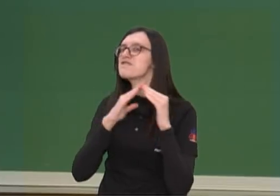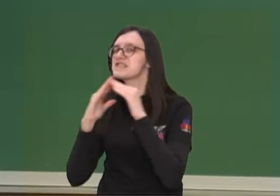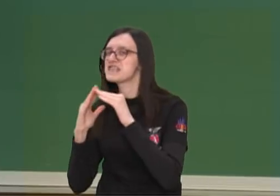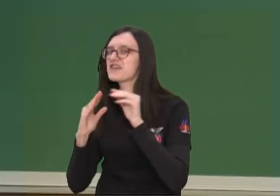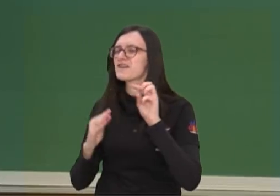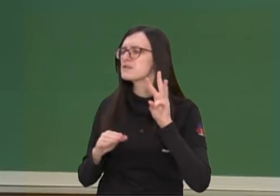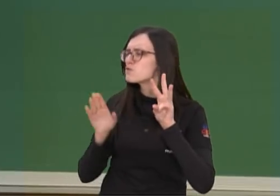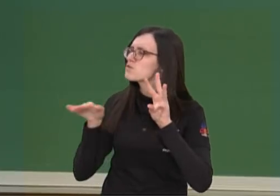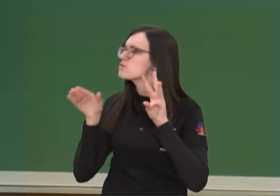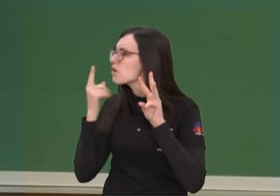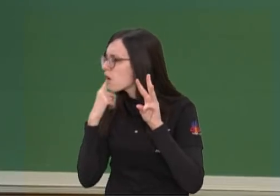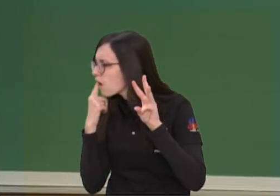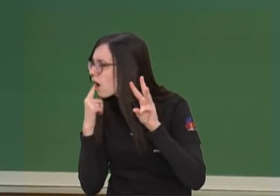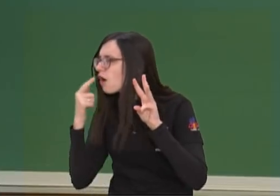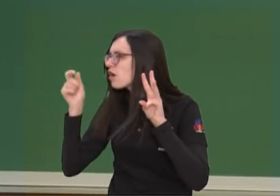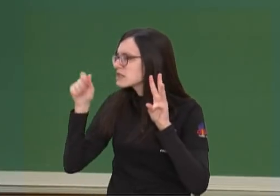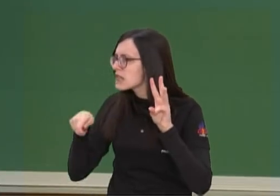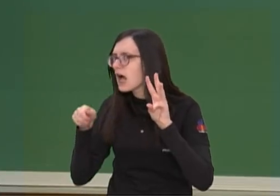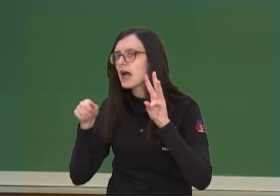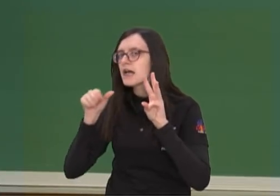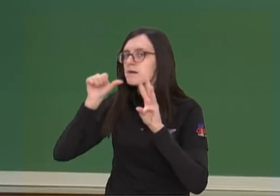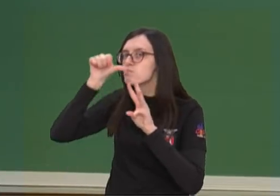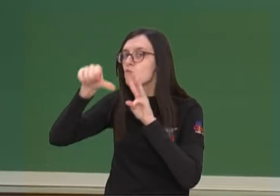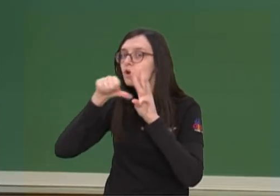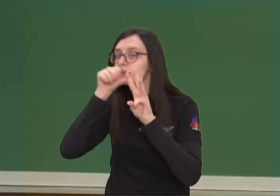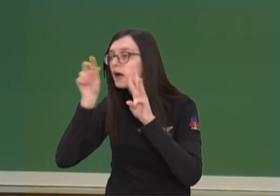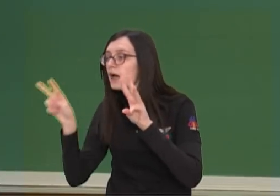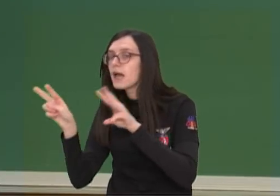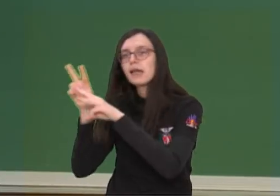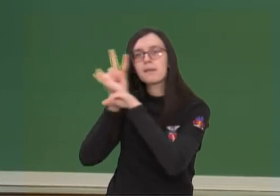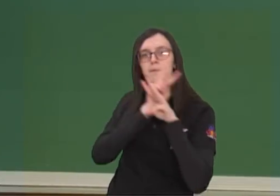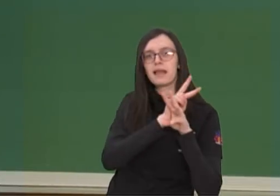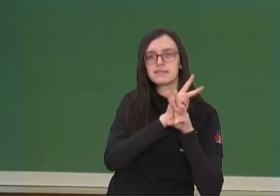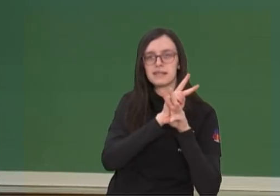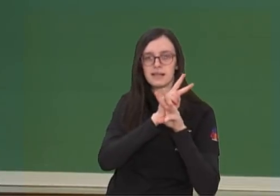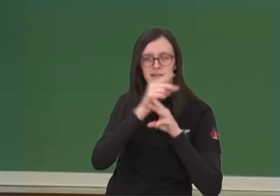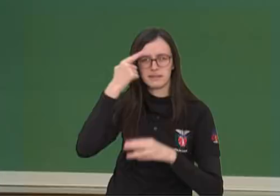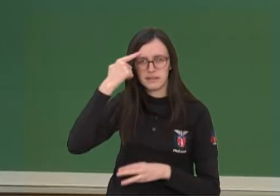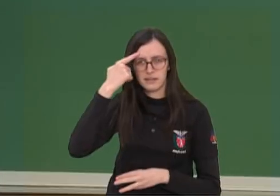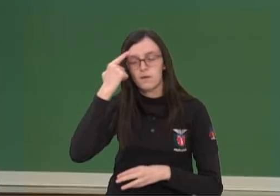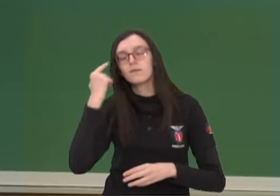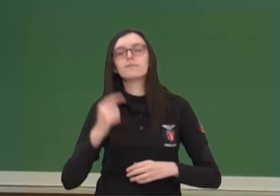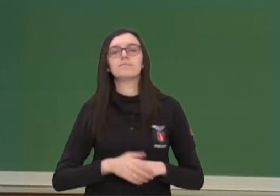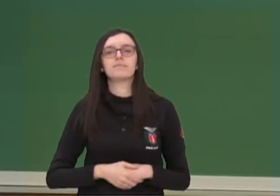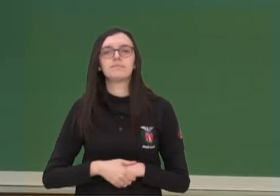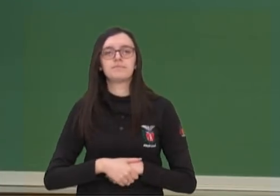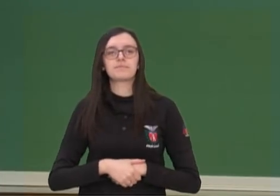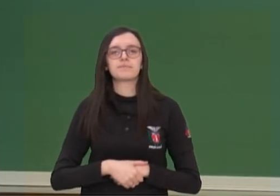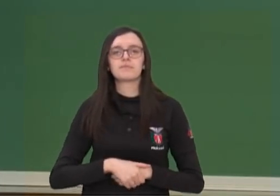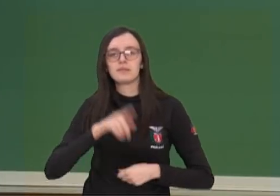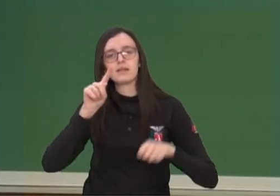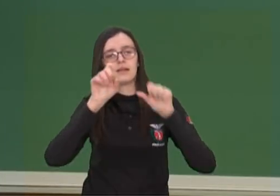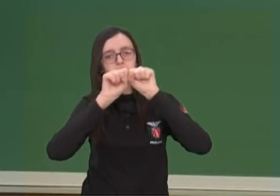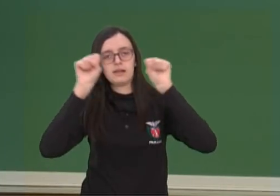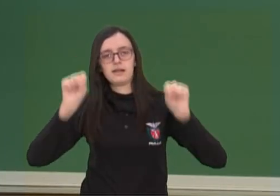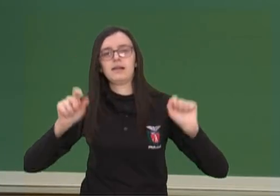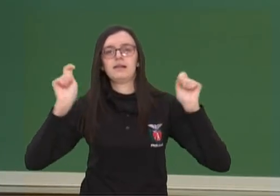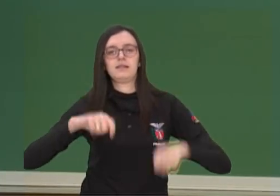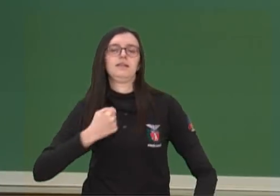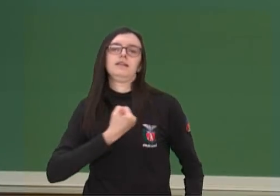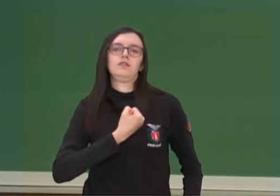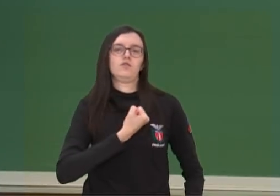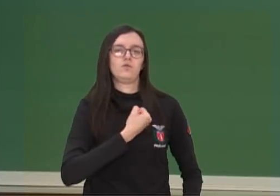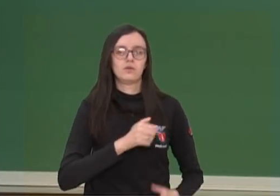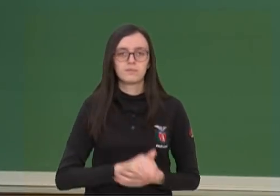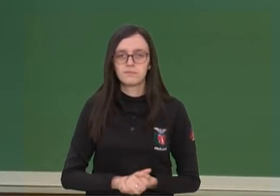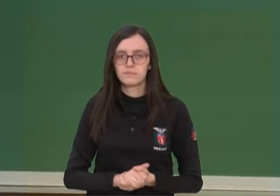ali, a ordem vizinha, para transformar, não é? Como é sistema de numeração, então, quando eu transformo,